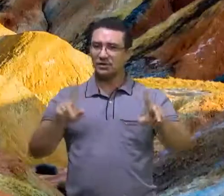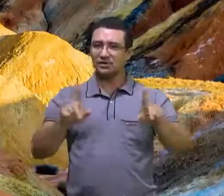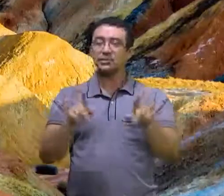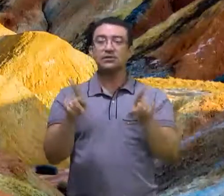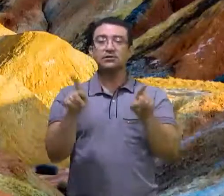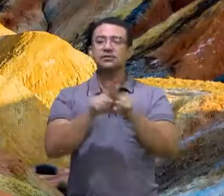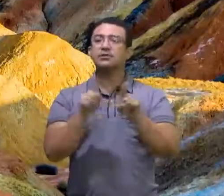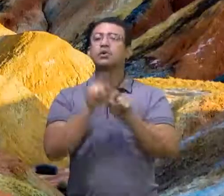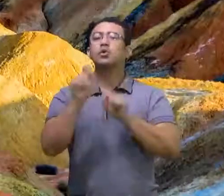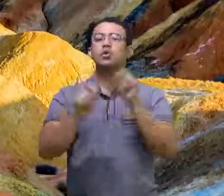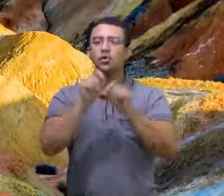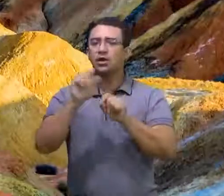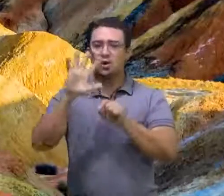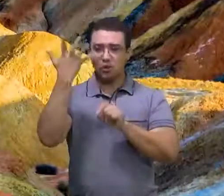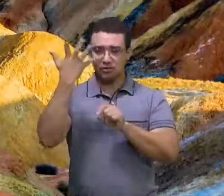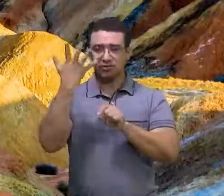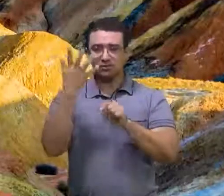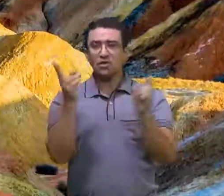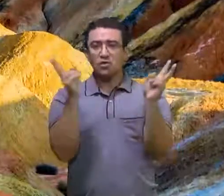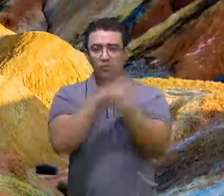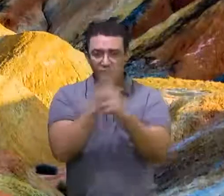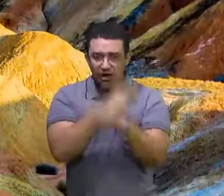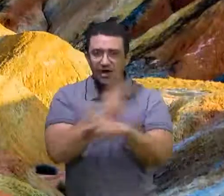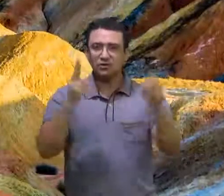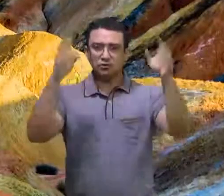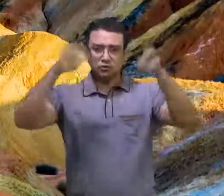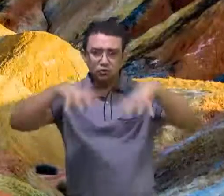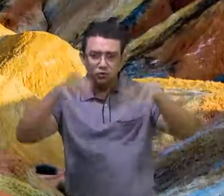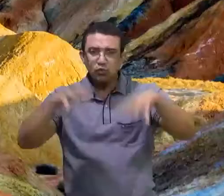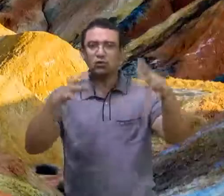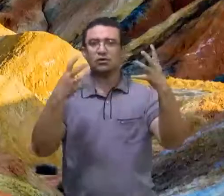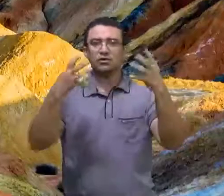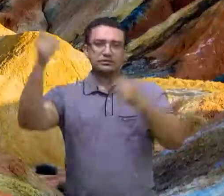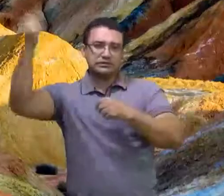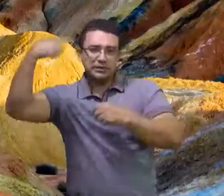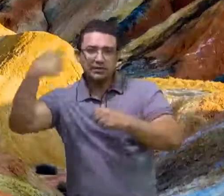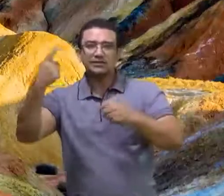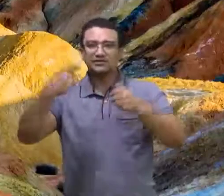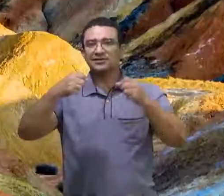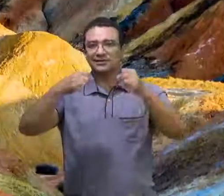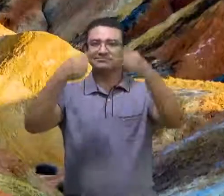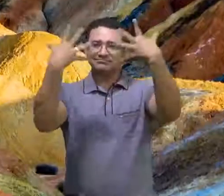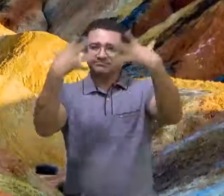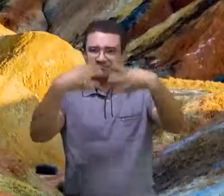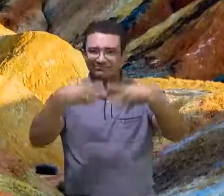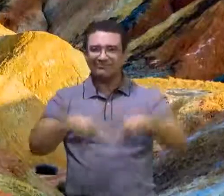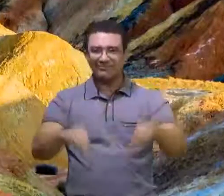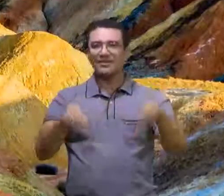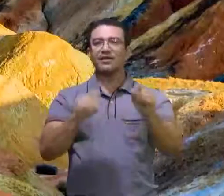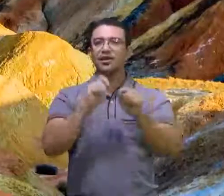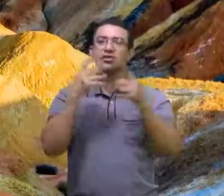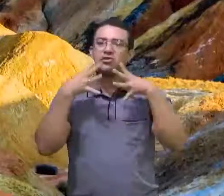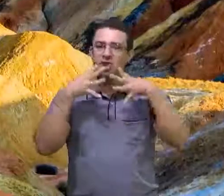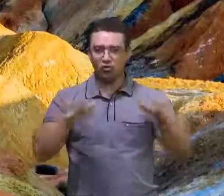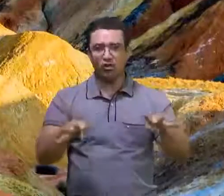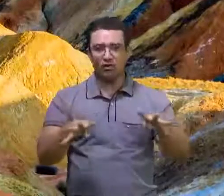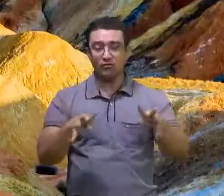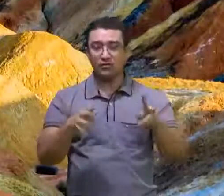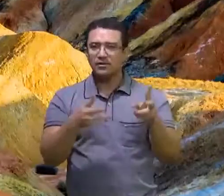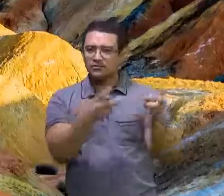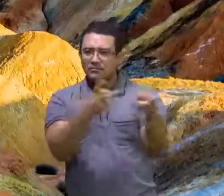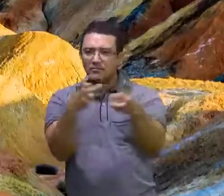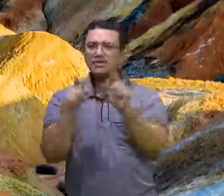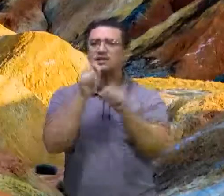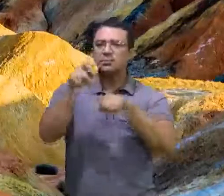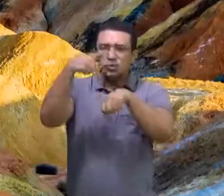devido à ação do intemperismo, que é o desgaste natural que acontece nessa localidade, a gente vê